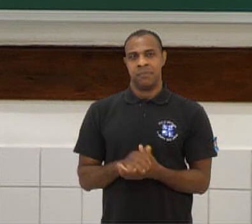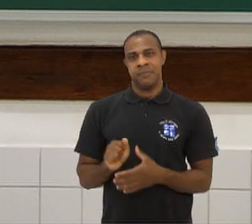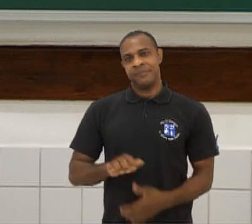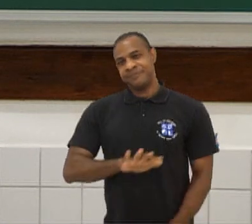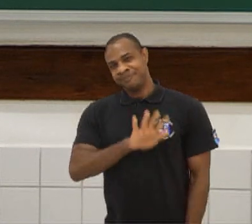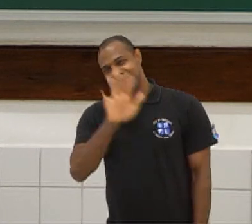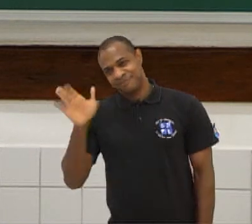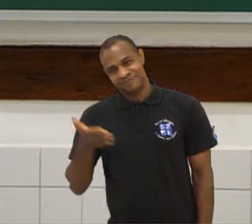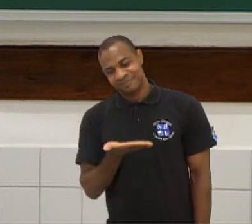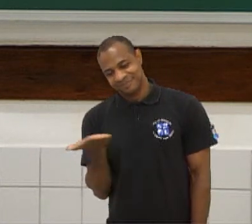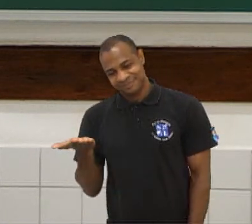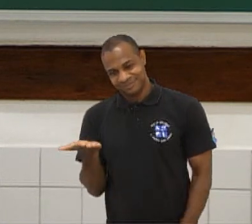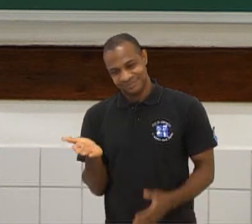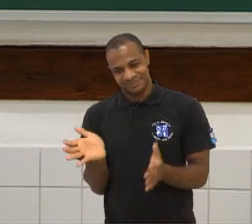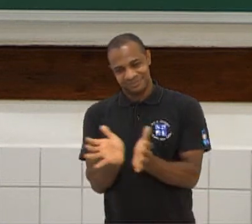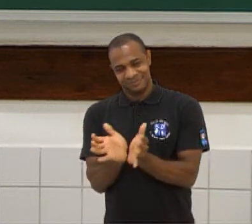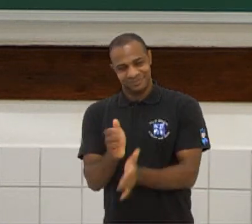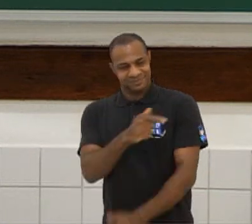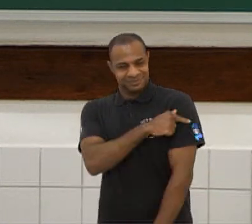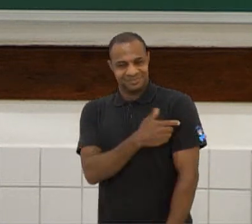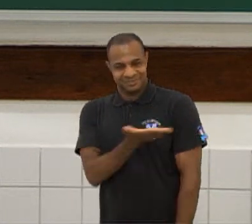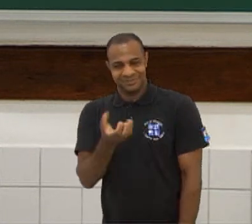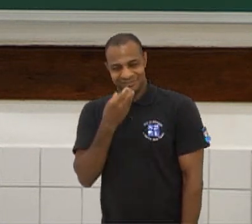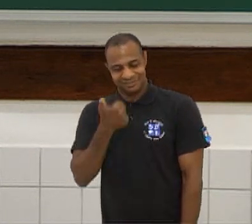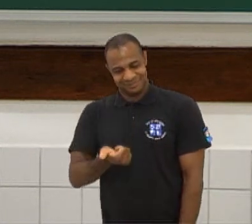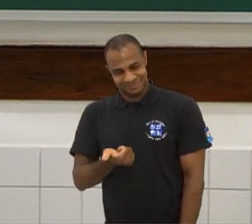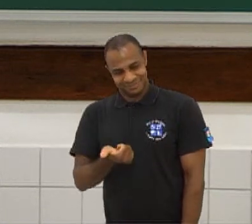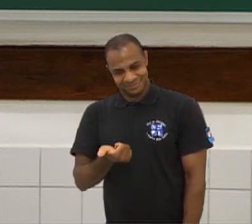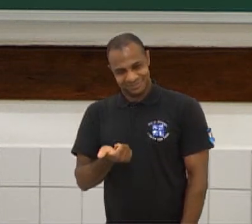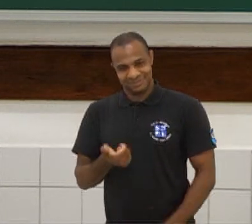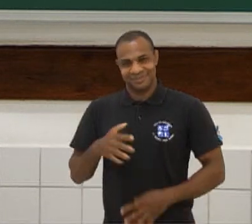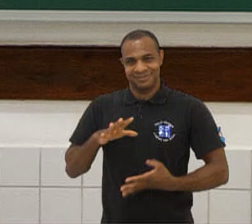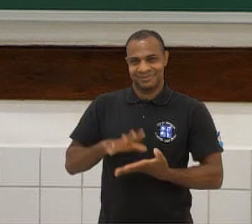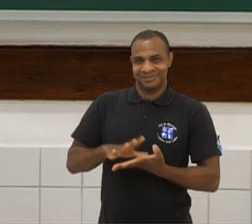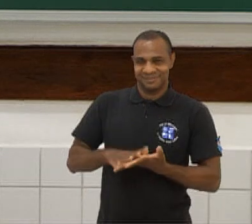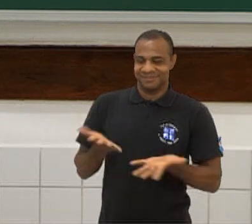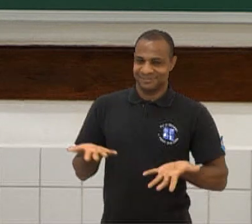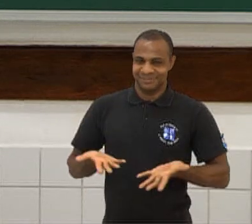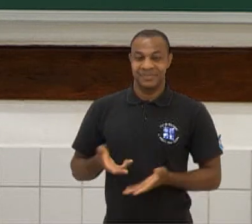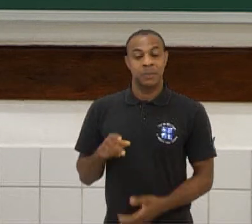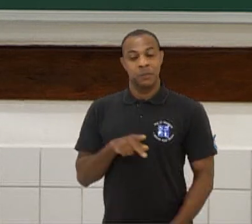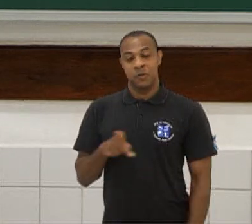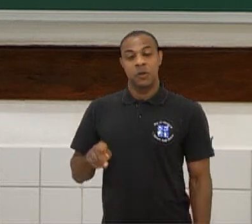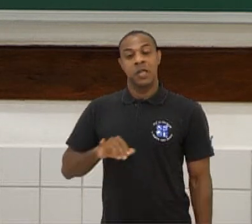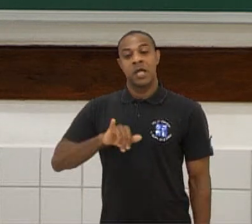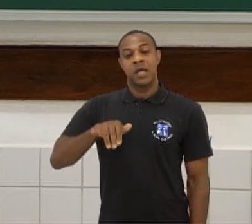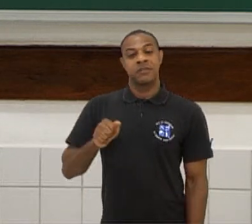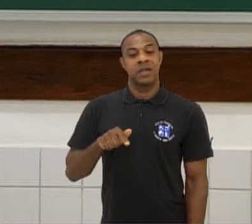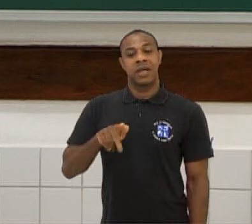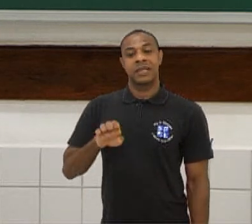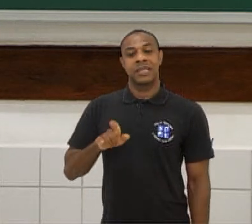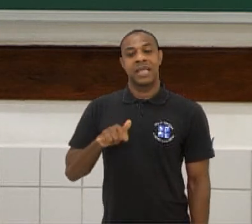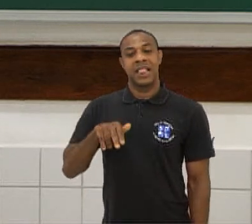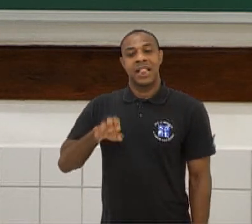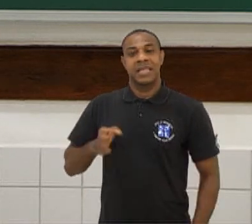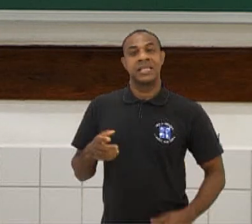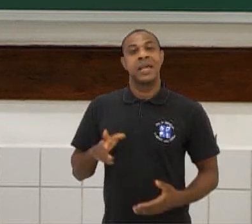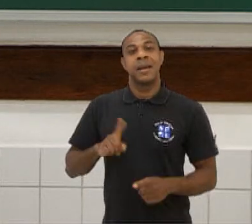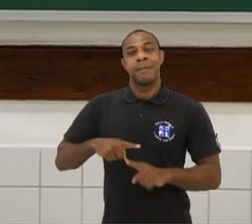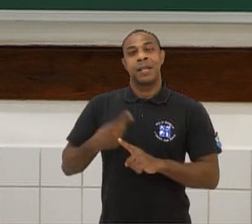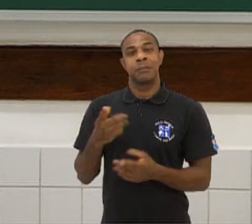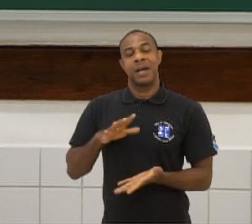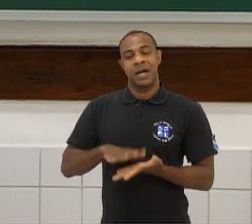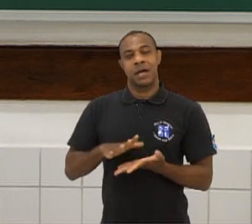aí, galerinha do sétimo ano, tudo bem com vocês? Animados para mais uma aula? Eu sou a professora Jaqueline e nós vamos ter mais uma aula